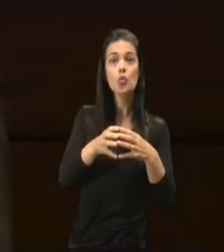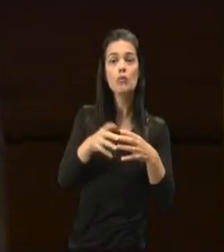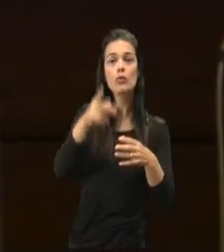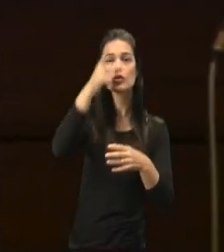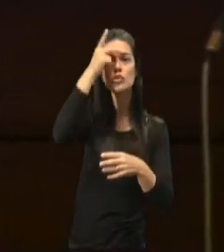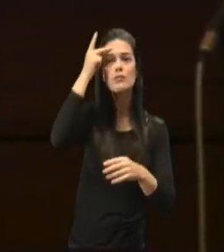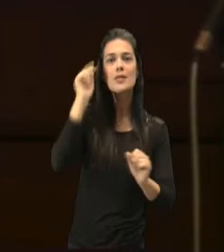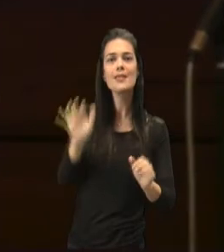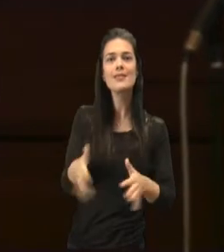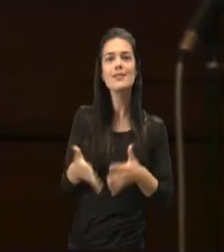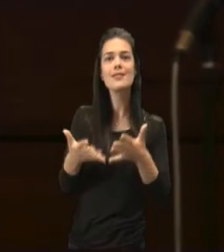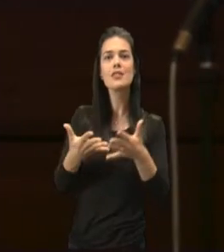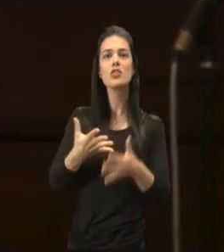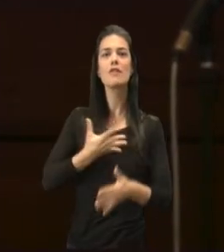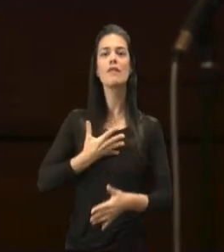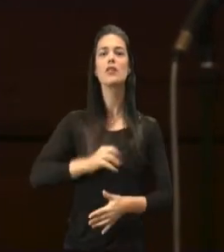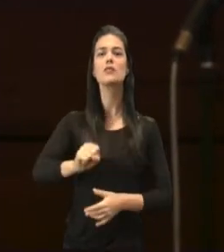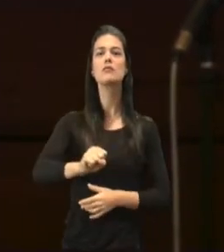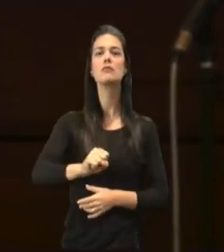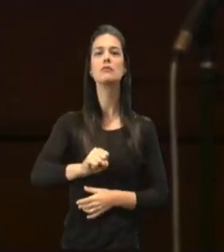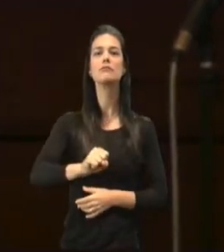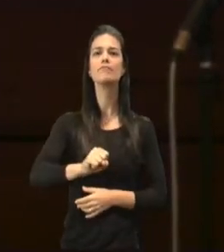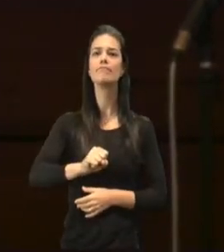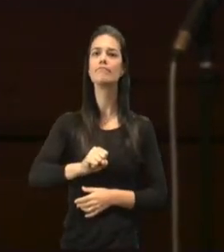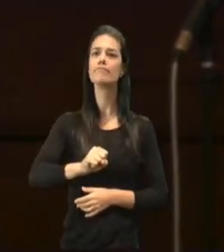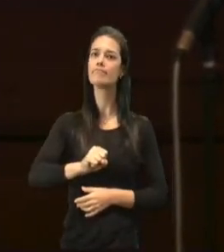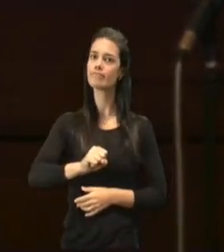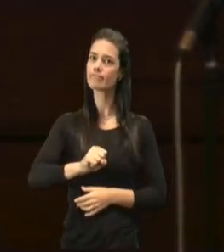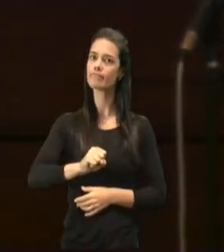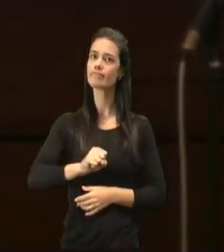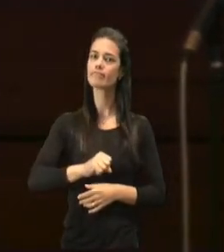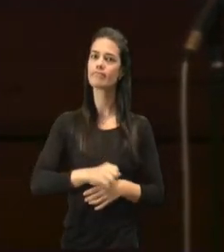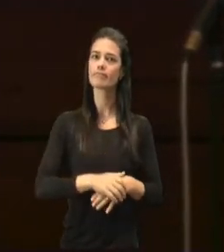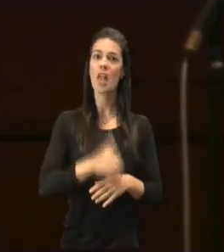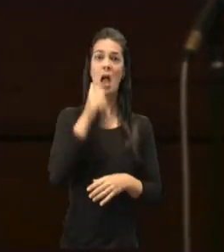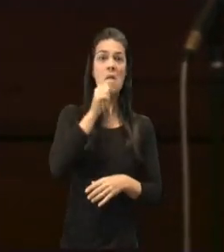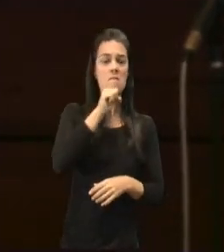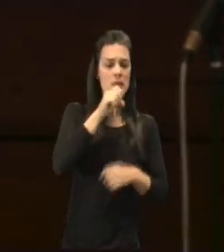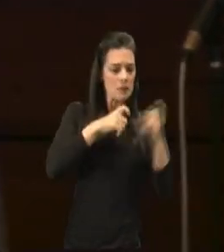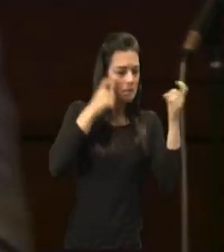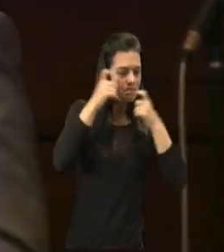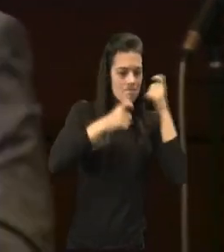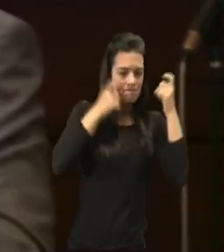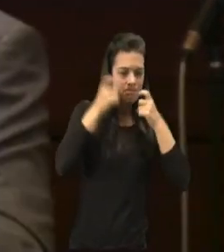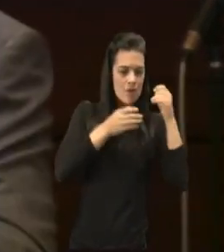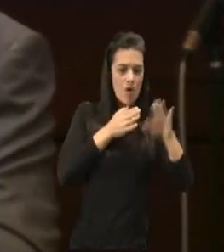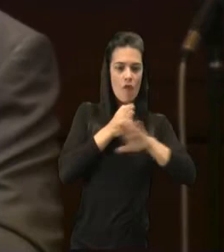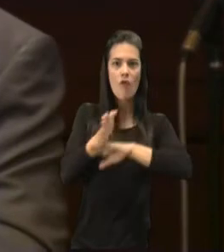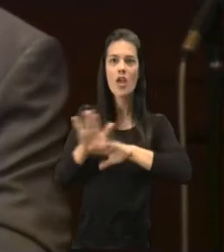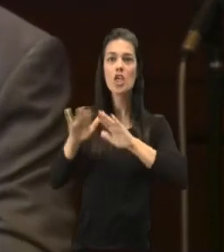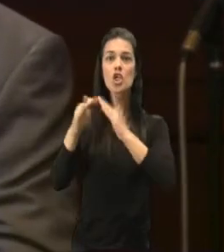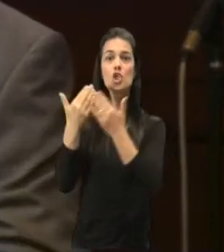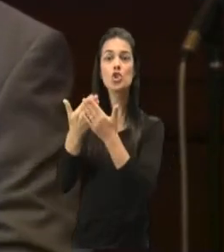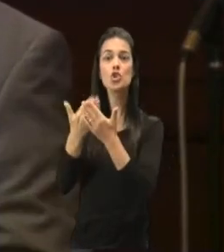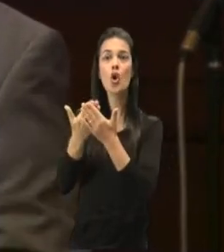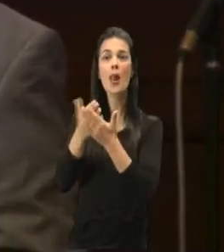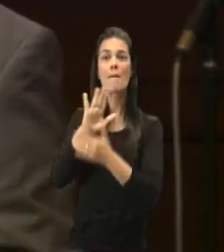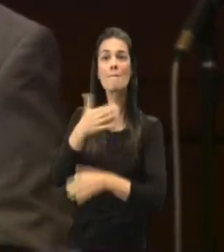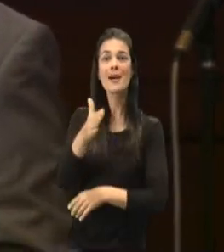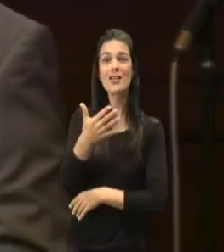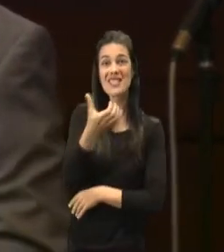incentivando o suicídio. E a mãe, apavorada, foi para a escola, e quando ela chegou lá na escola, cerca de 60